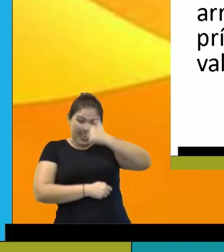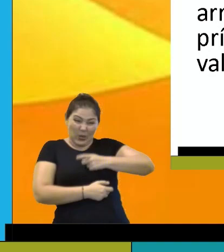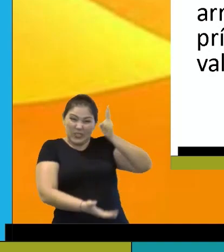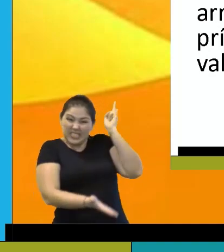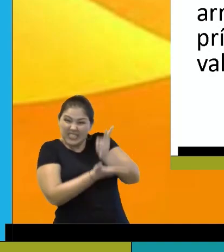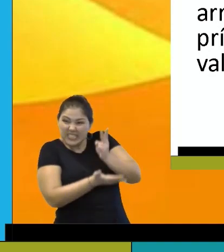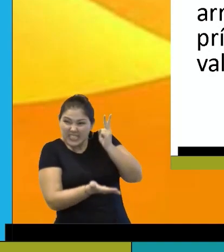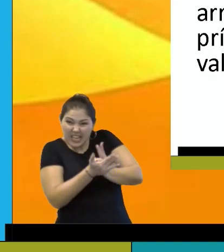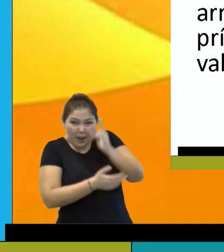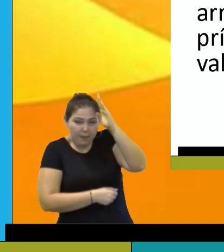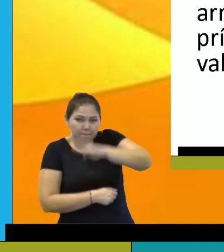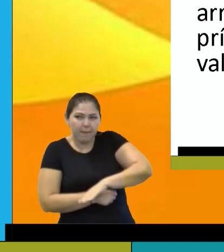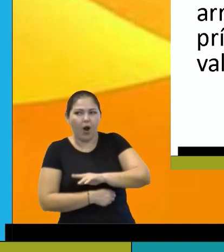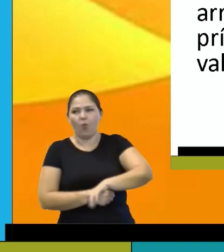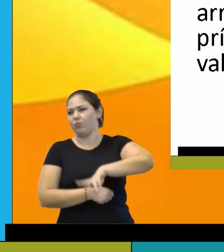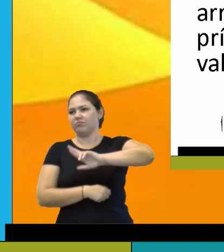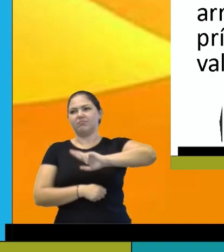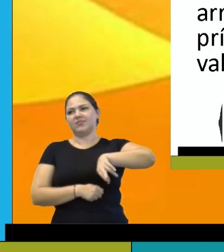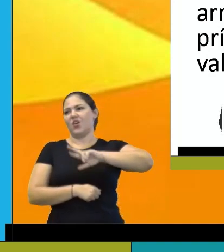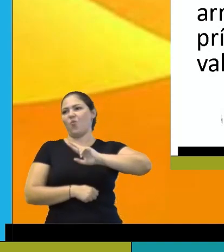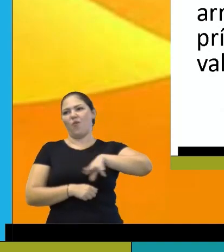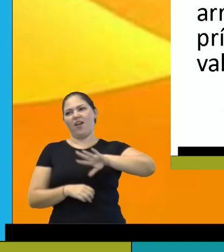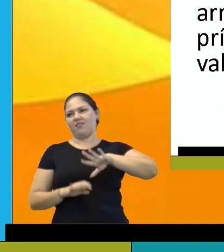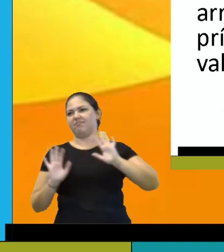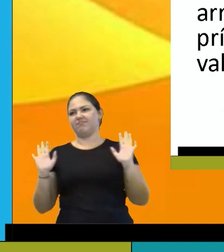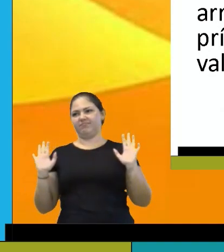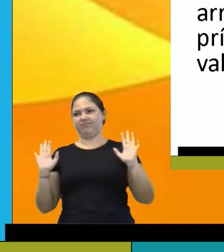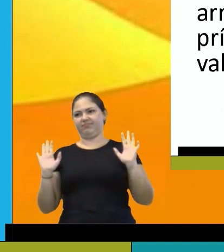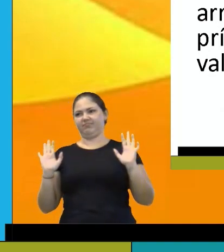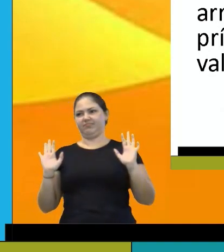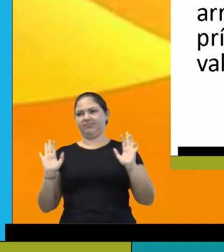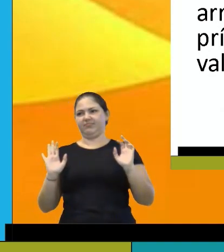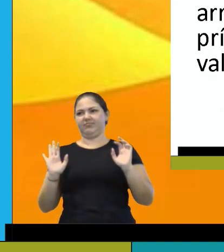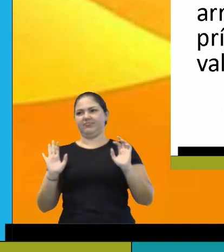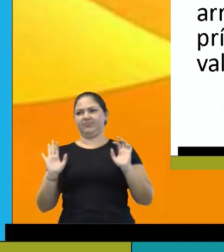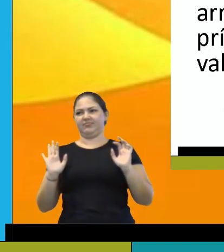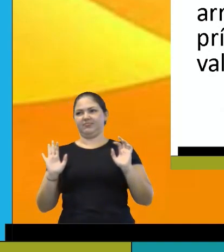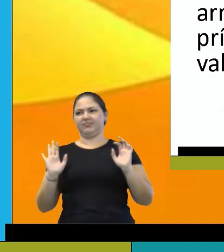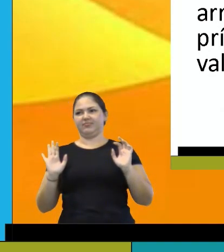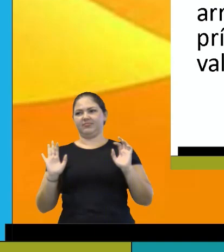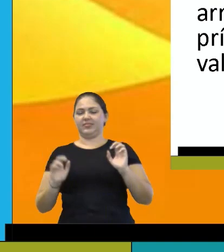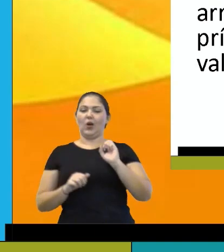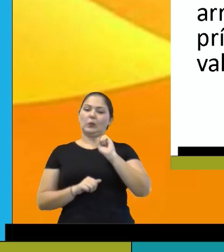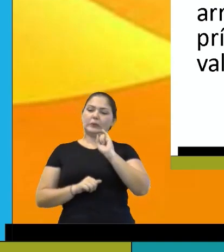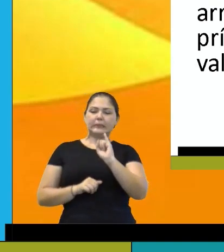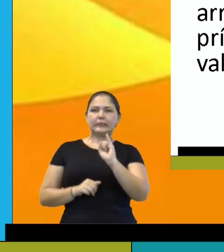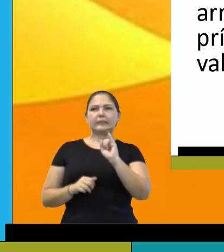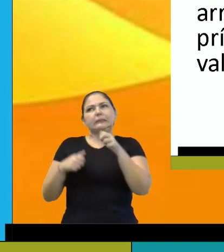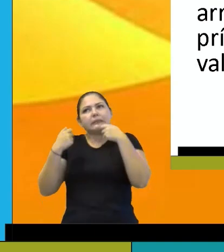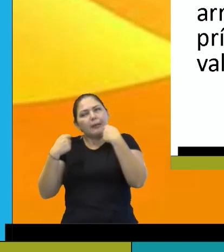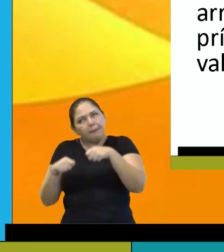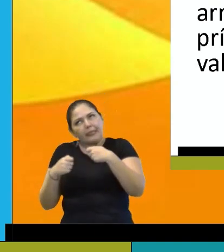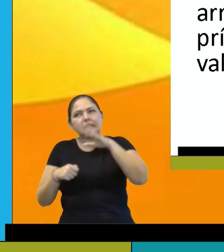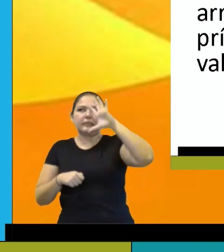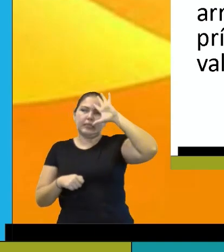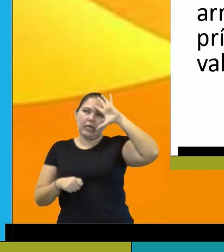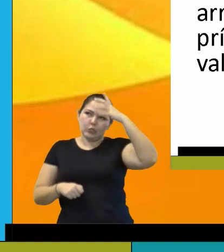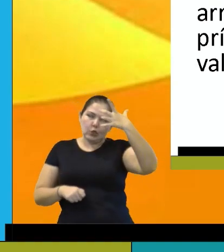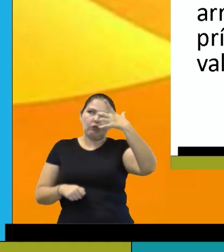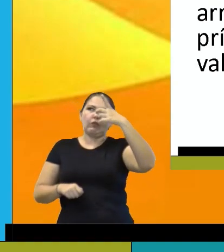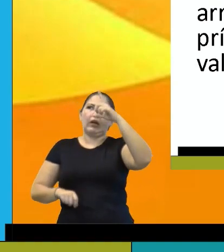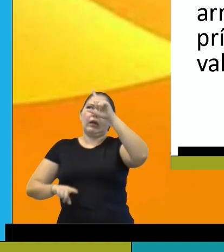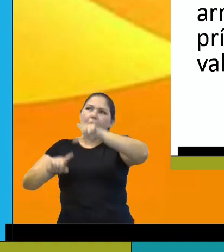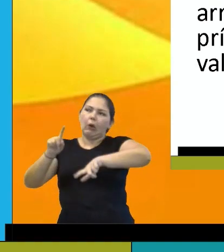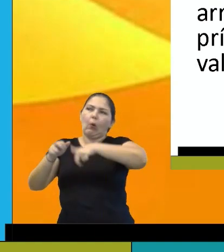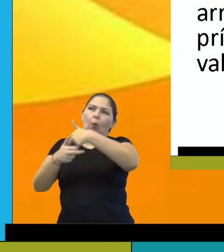e se valha, que ele aprenda a fazer uso da maldade ou deixe de fazer uso da maldade segundo as